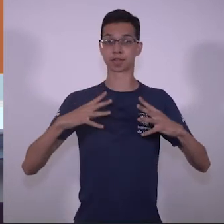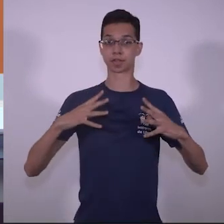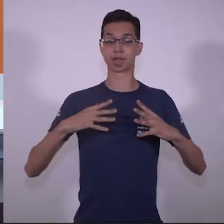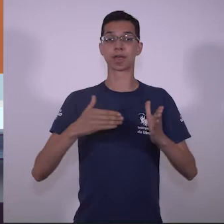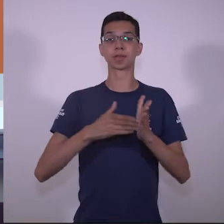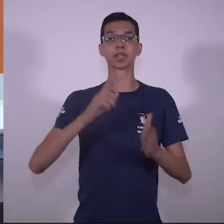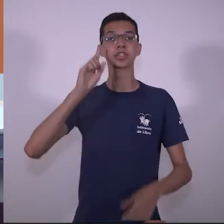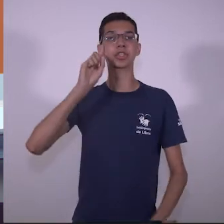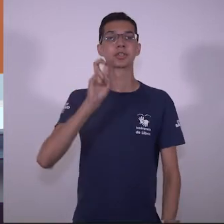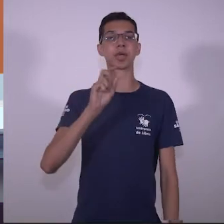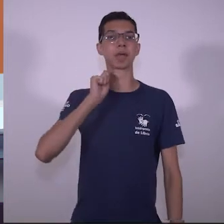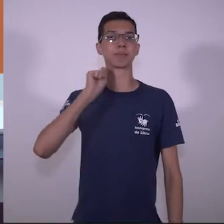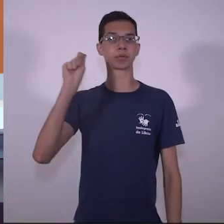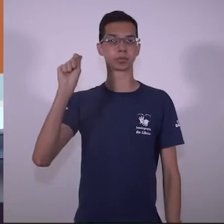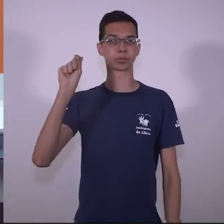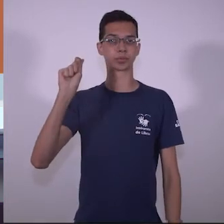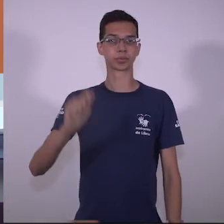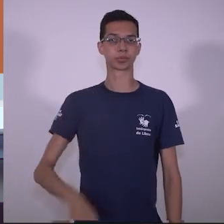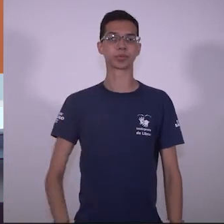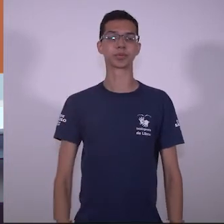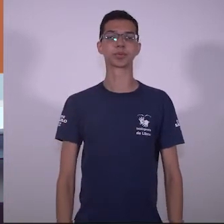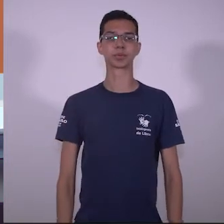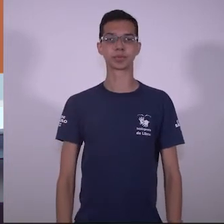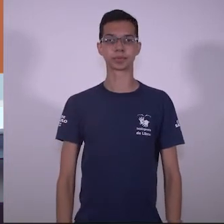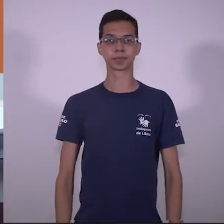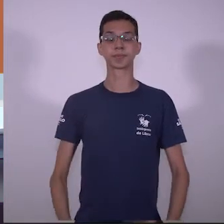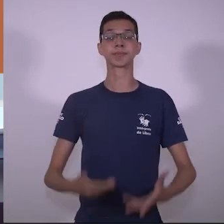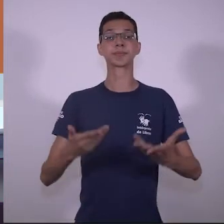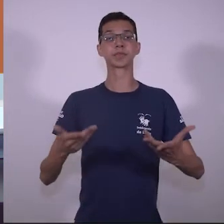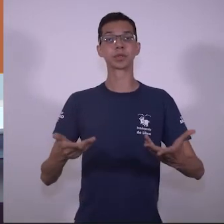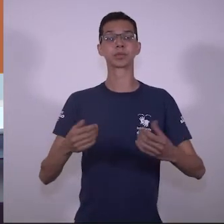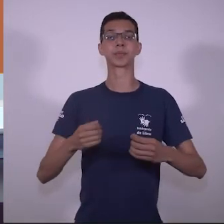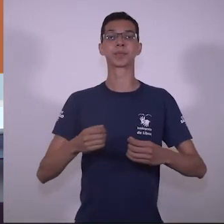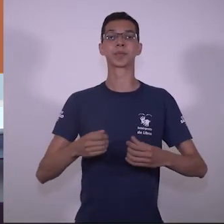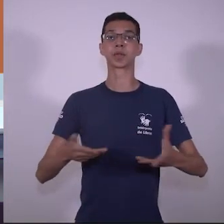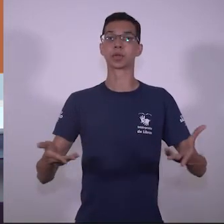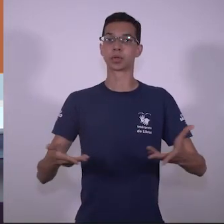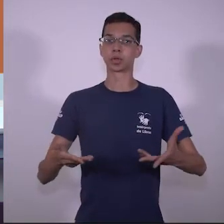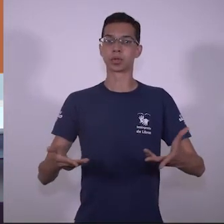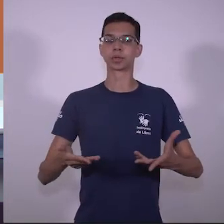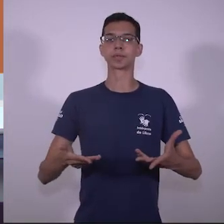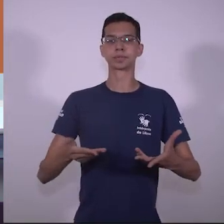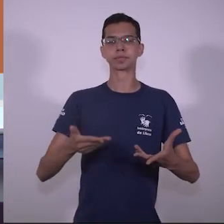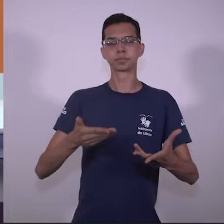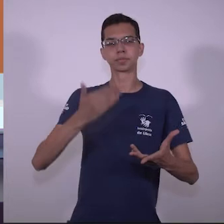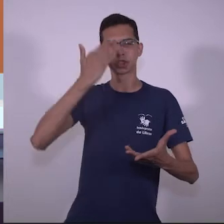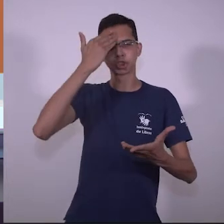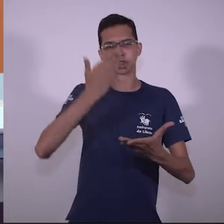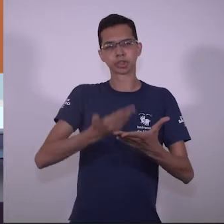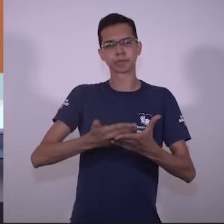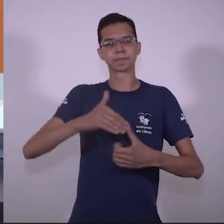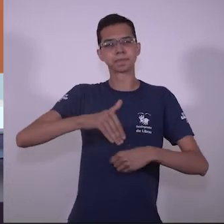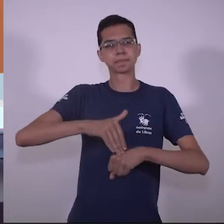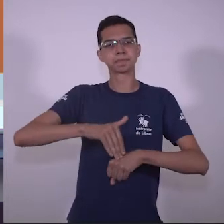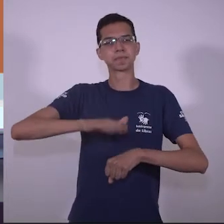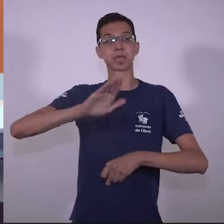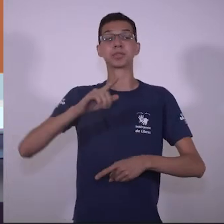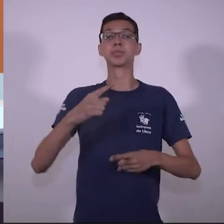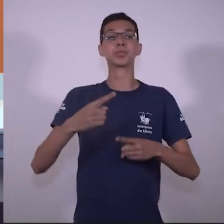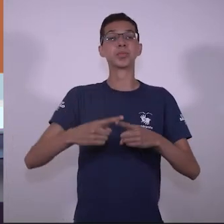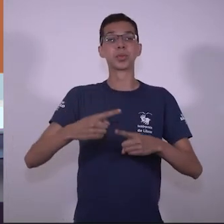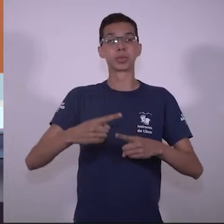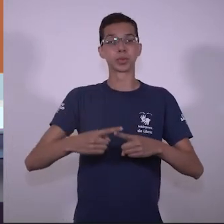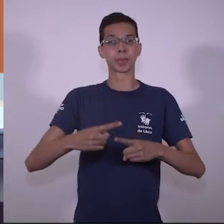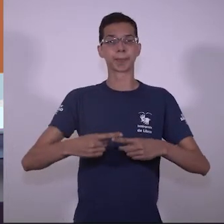dia 5 de abril, essa contribuição seja ainda maior. Quer dizer, isso aponta